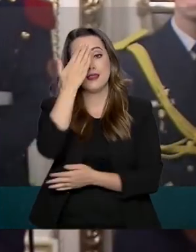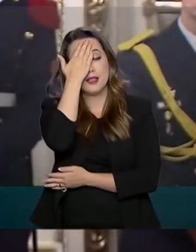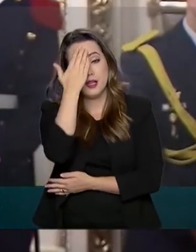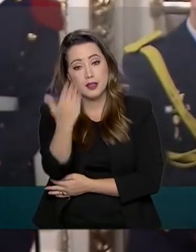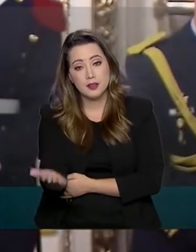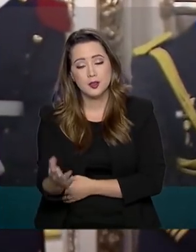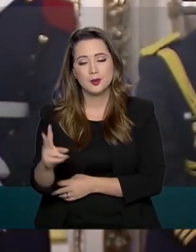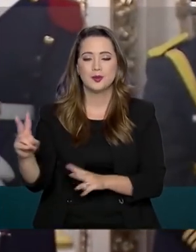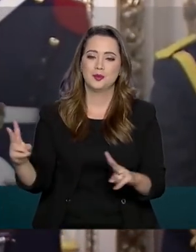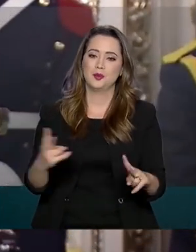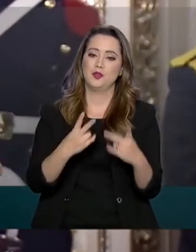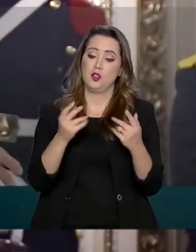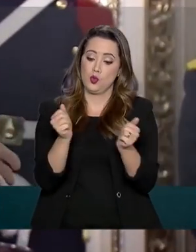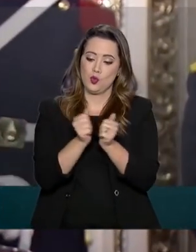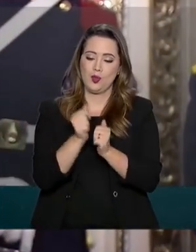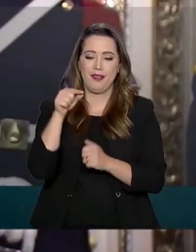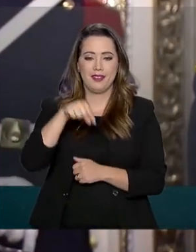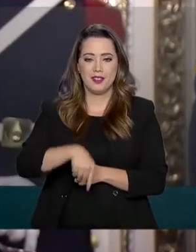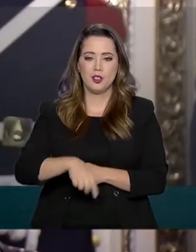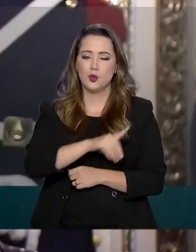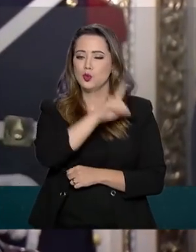nos acompanhar num dia tão especial.